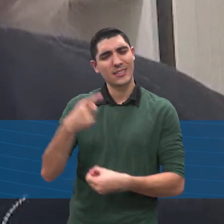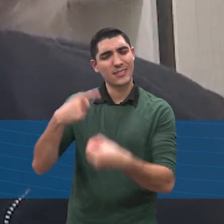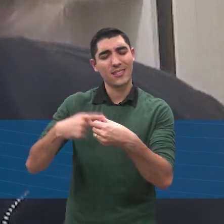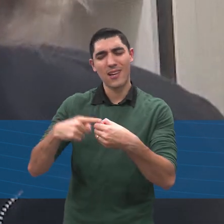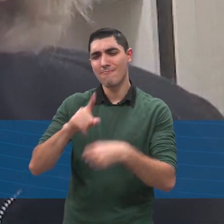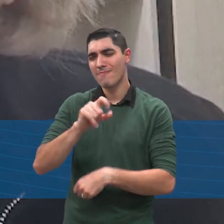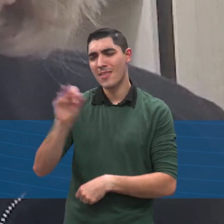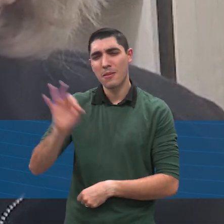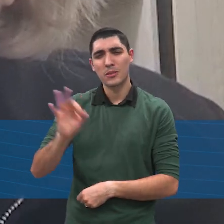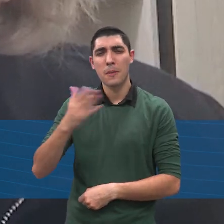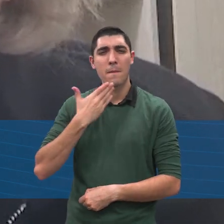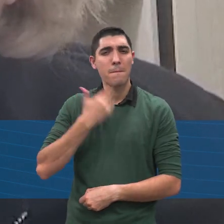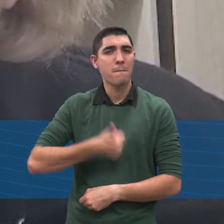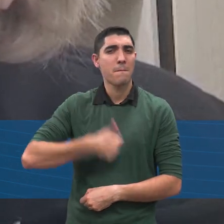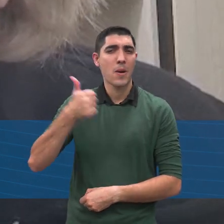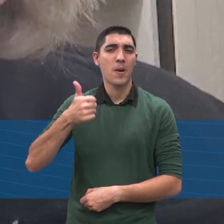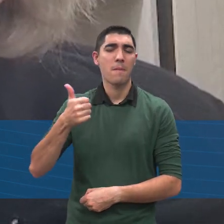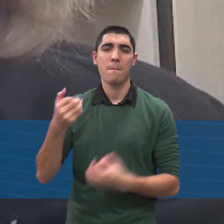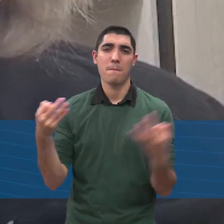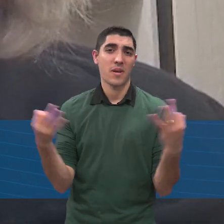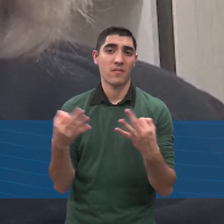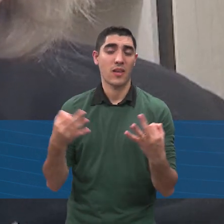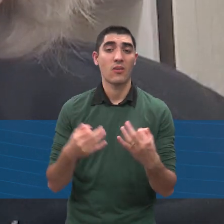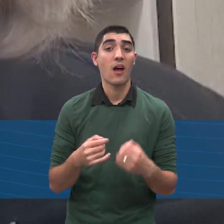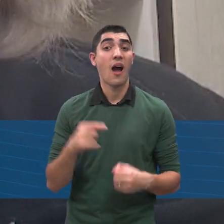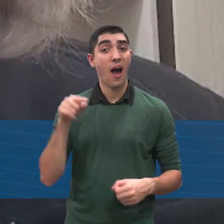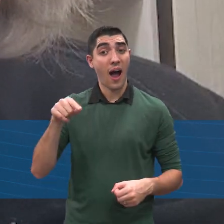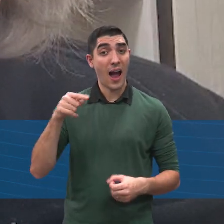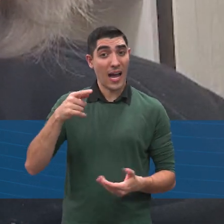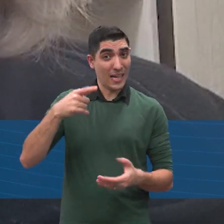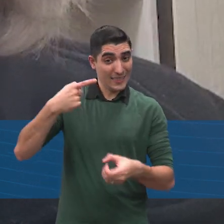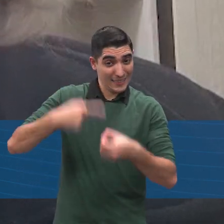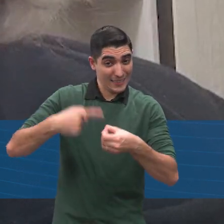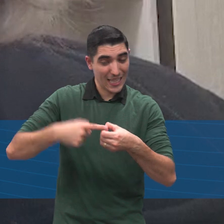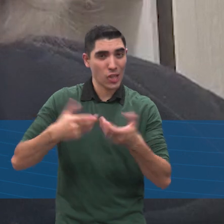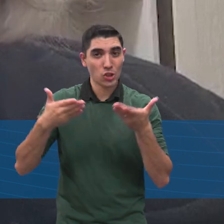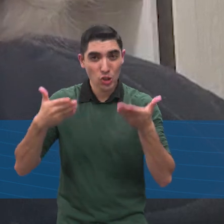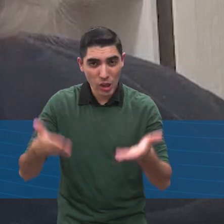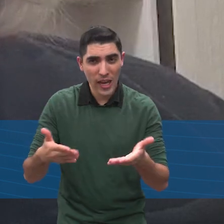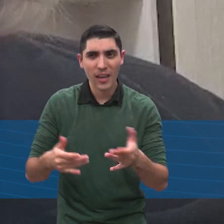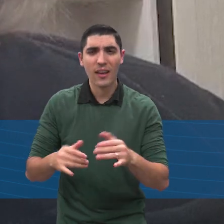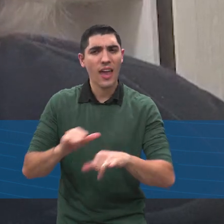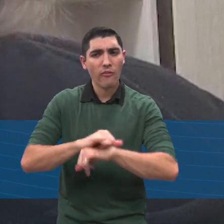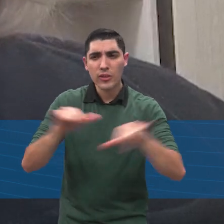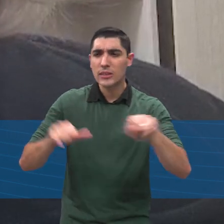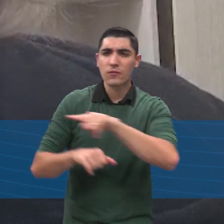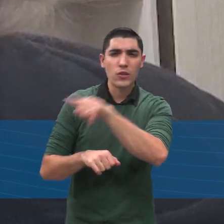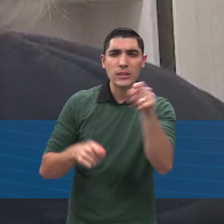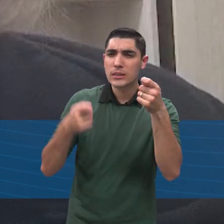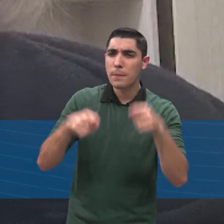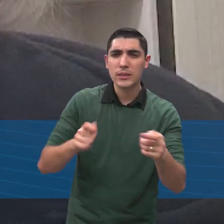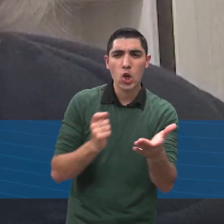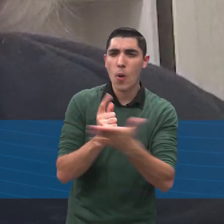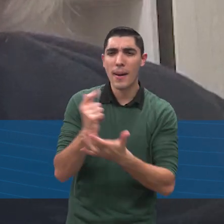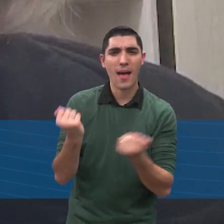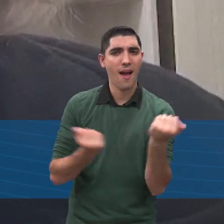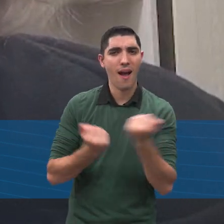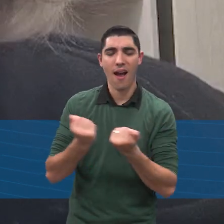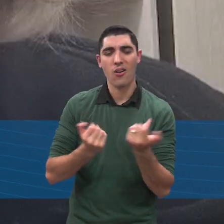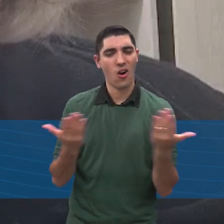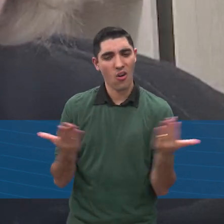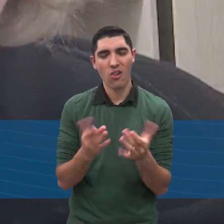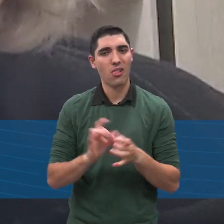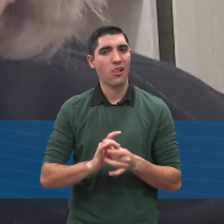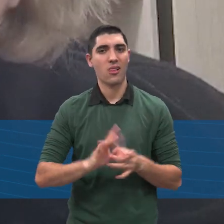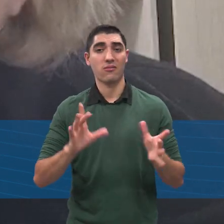te retirasse o transporte individual do seu dia a dia, pelo menos